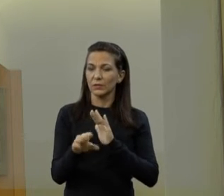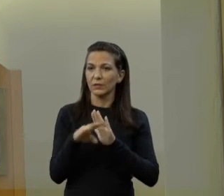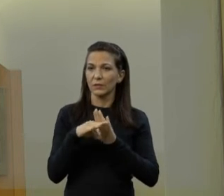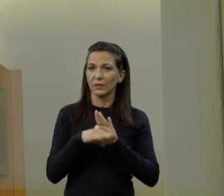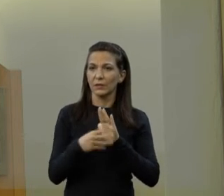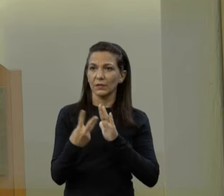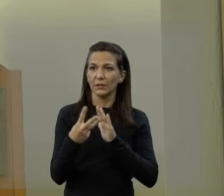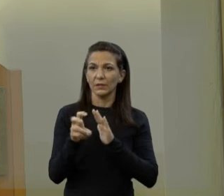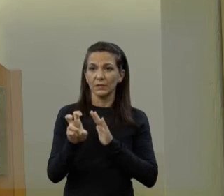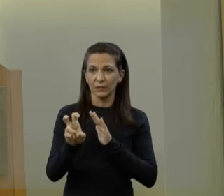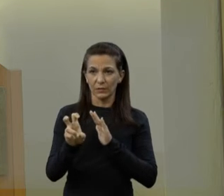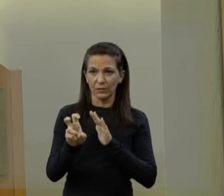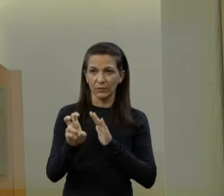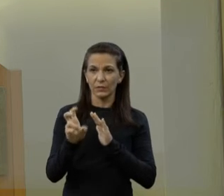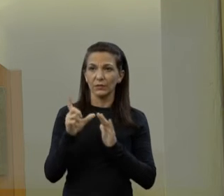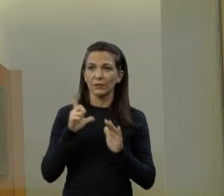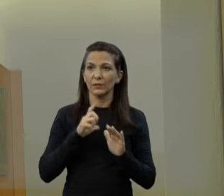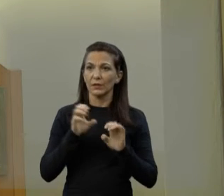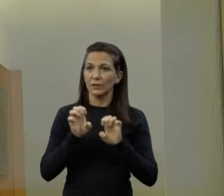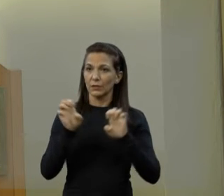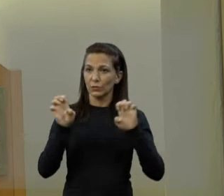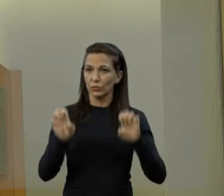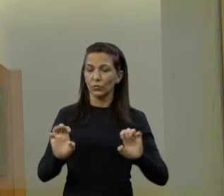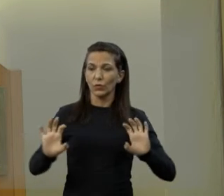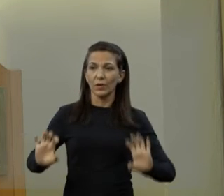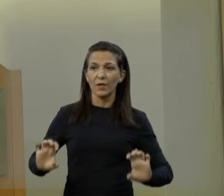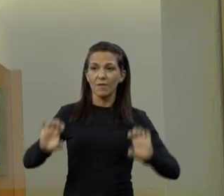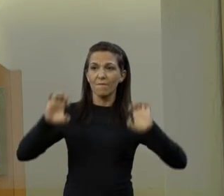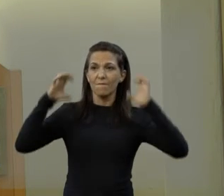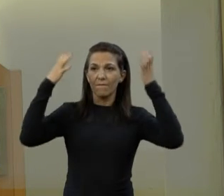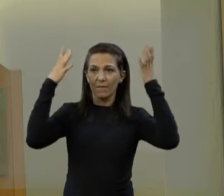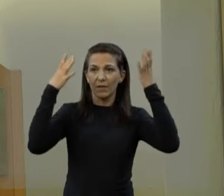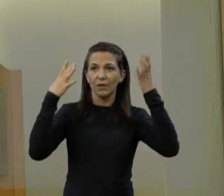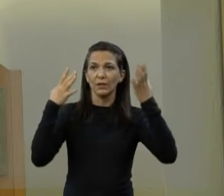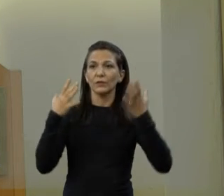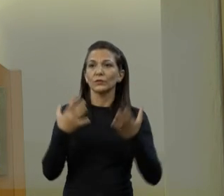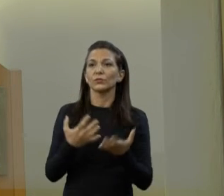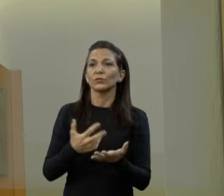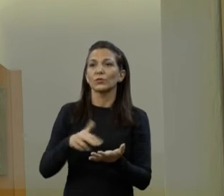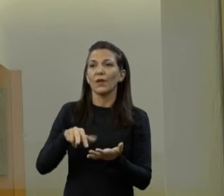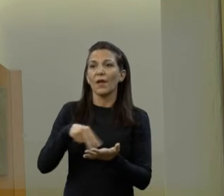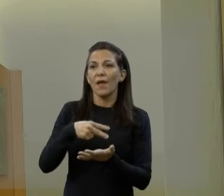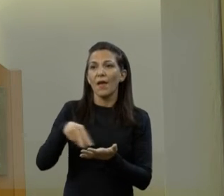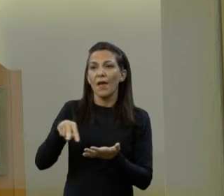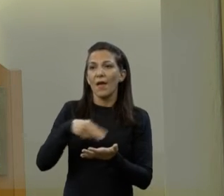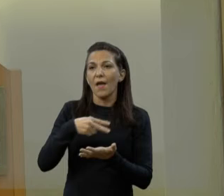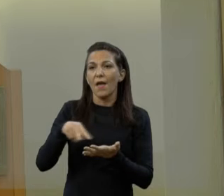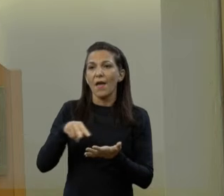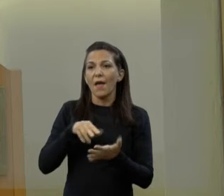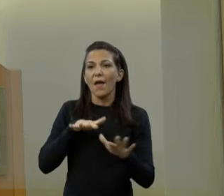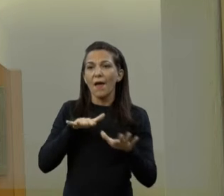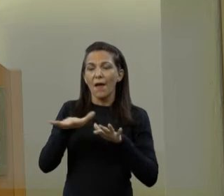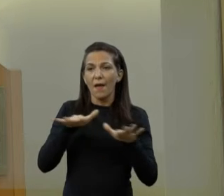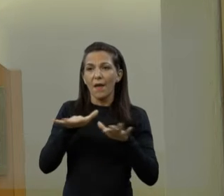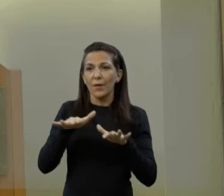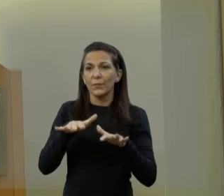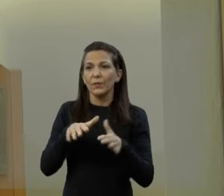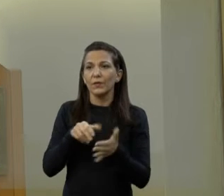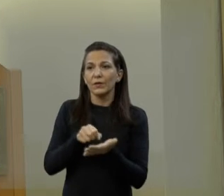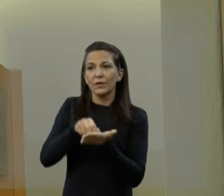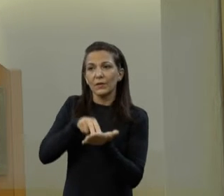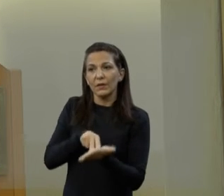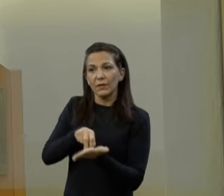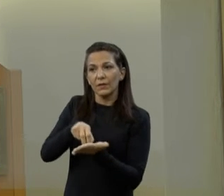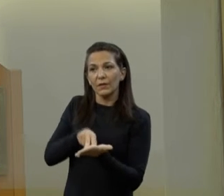35 fornecimento de estrutura para eventos de rap e funk teatro nas periferias